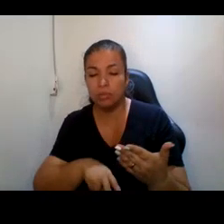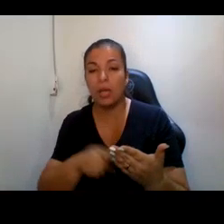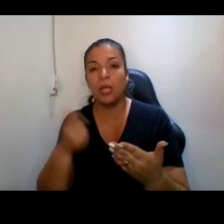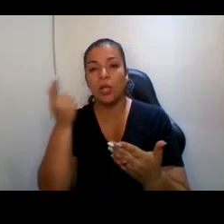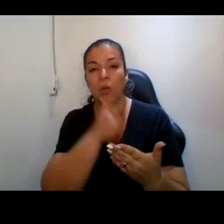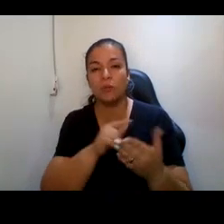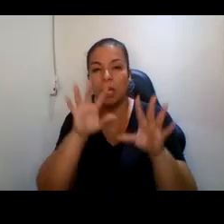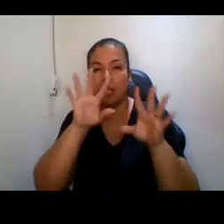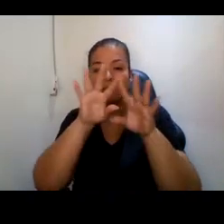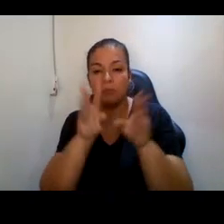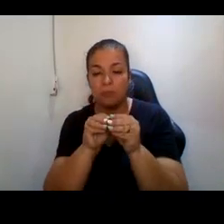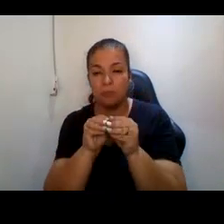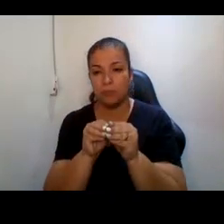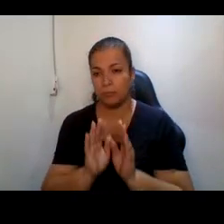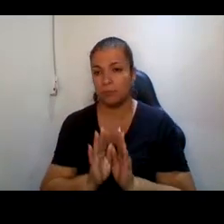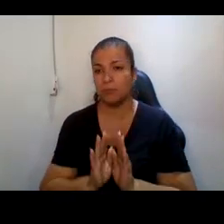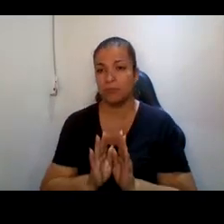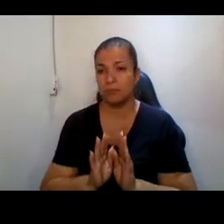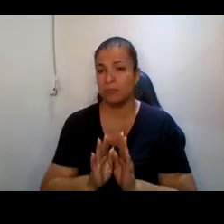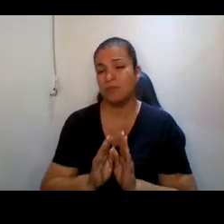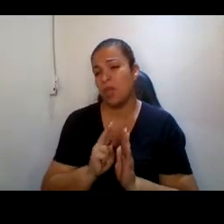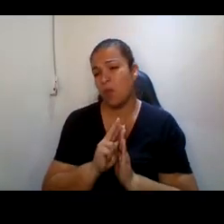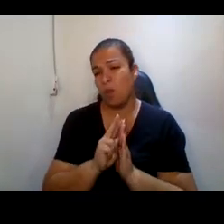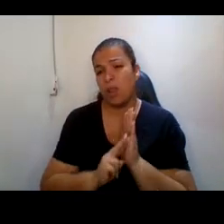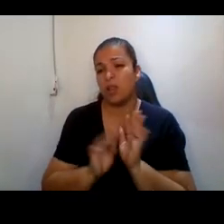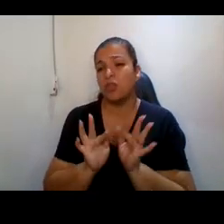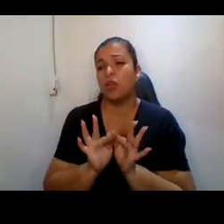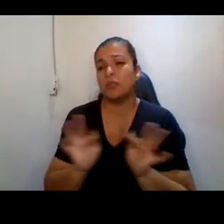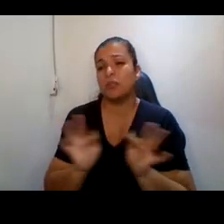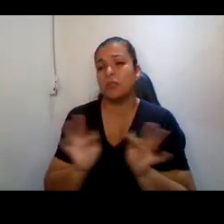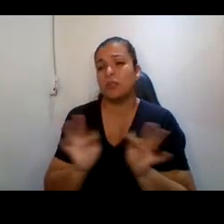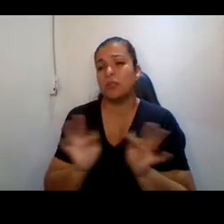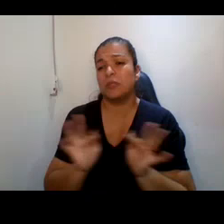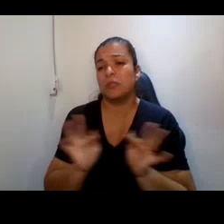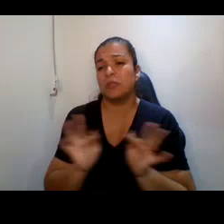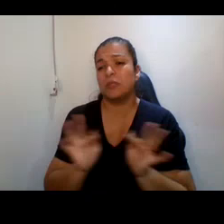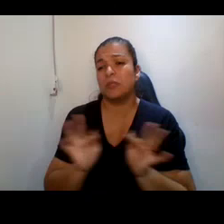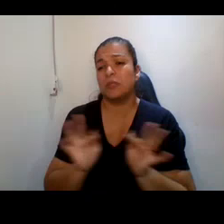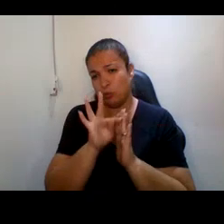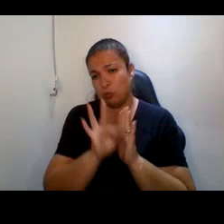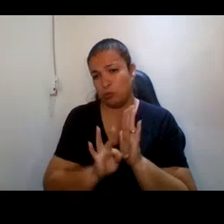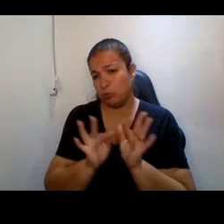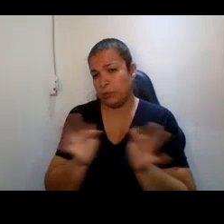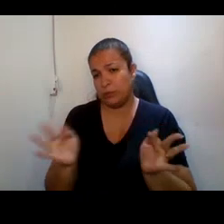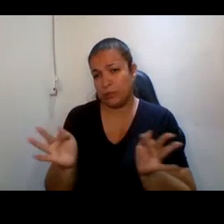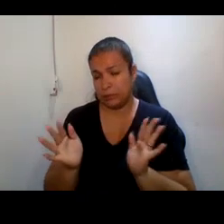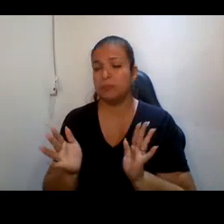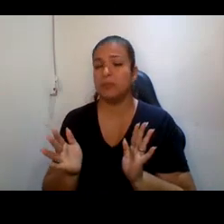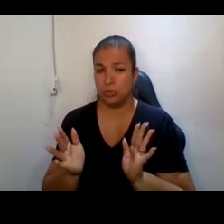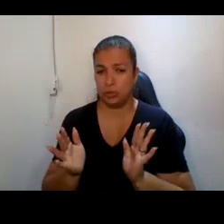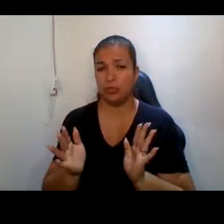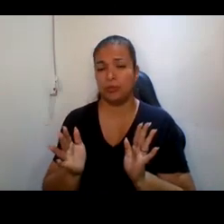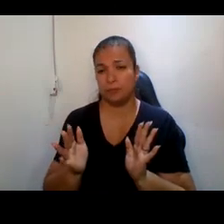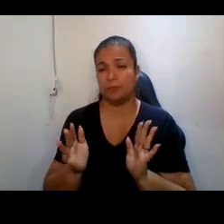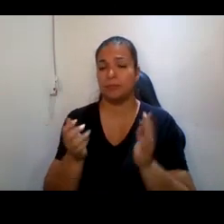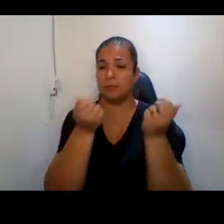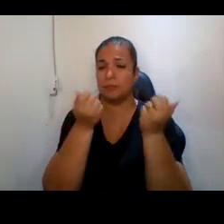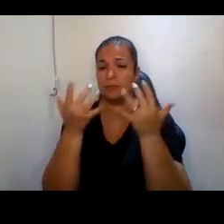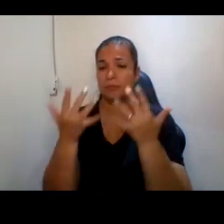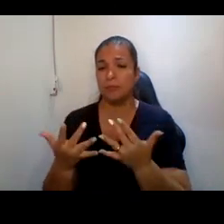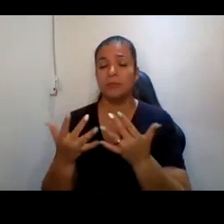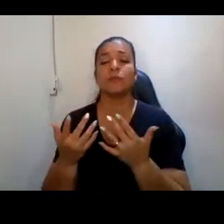Tá. É um relatório simples, né, um texto simples, dizendo desses